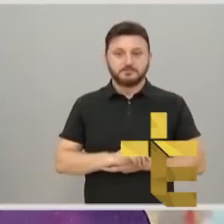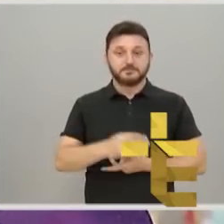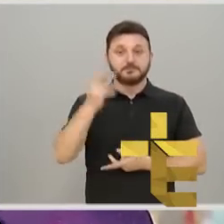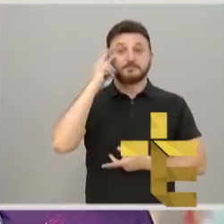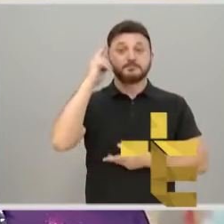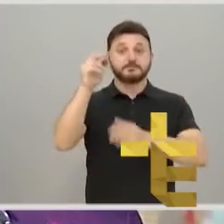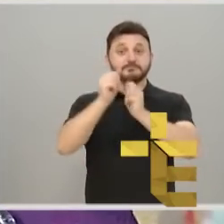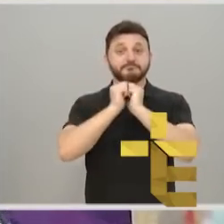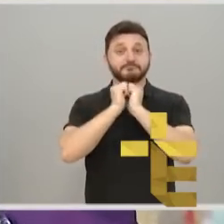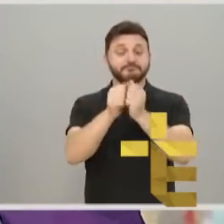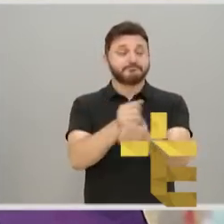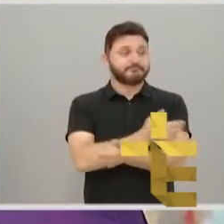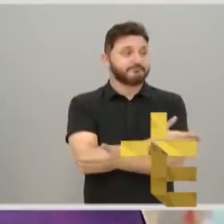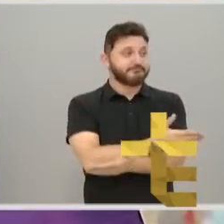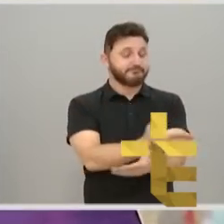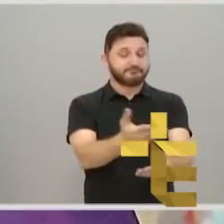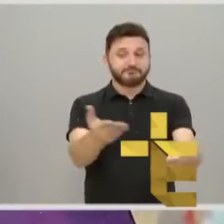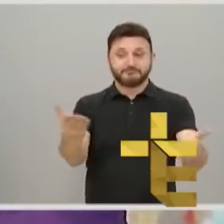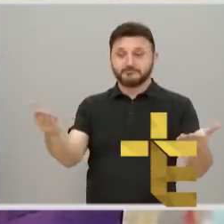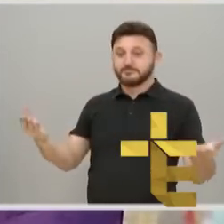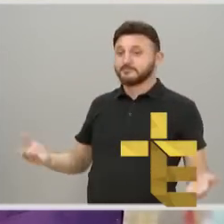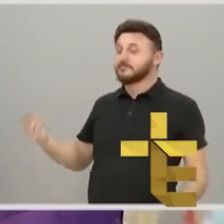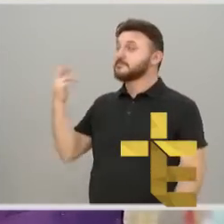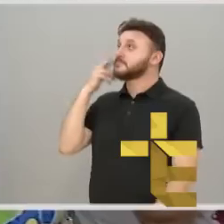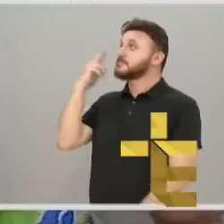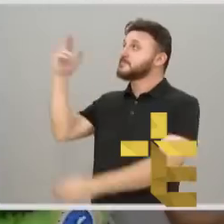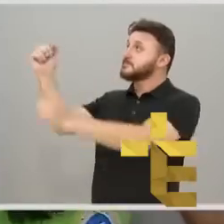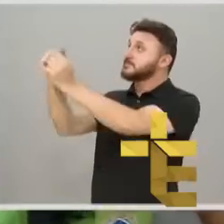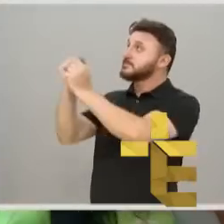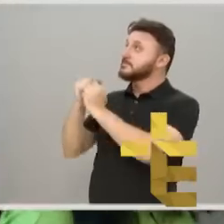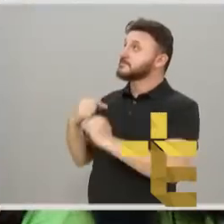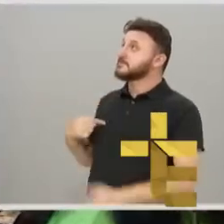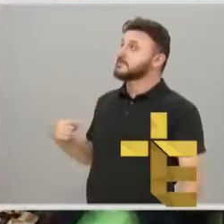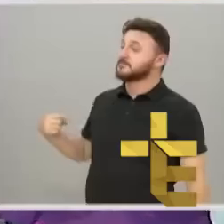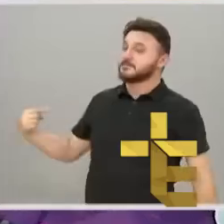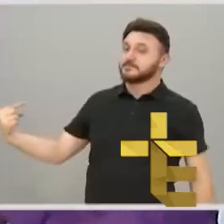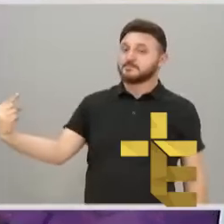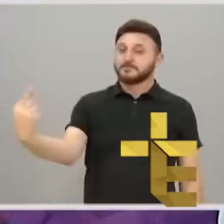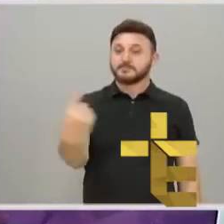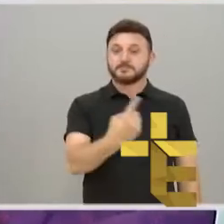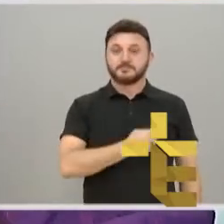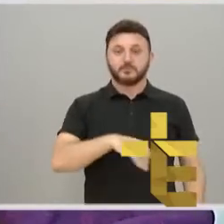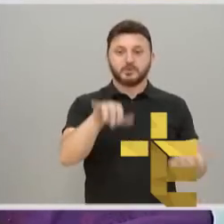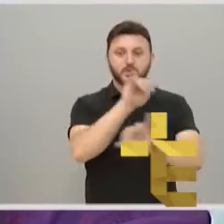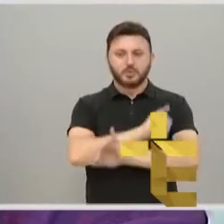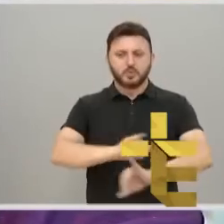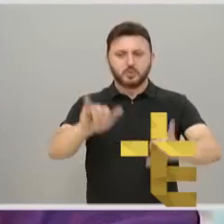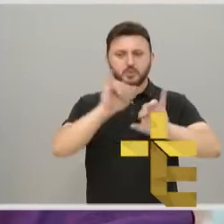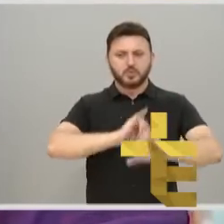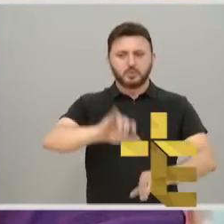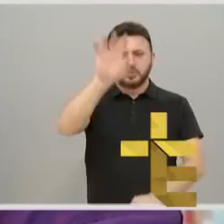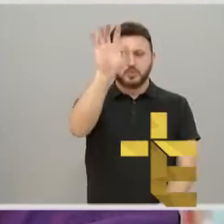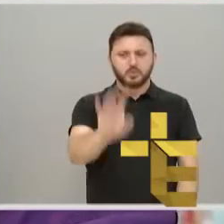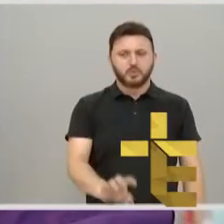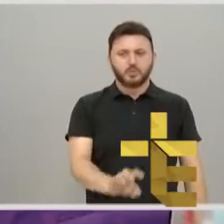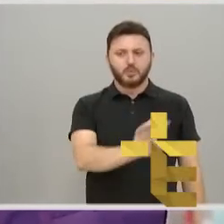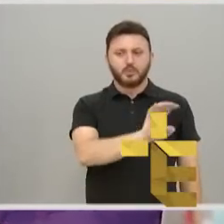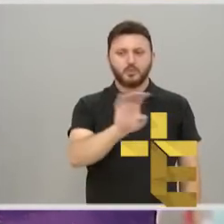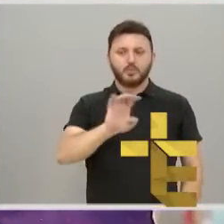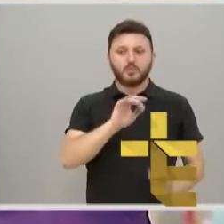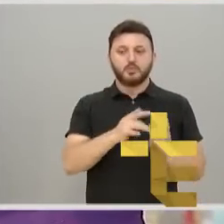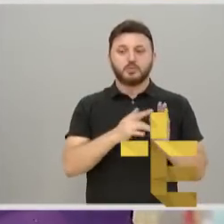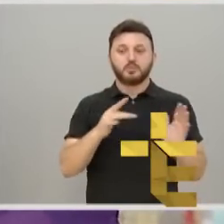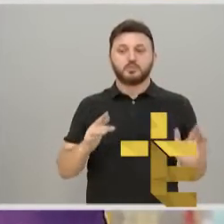O Senhor esteja convosco. Ele está no meio de nós. Proclamação do Evangelho de